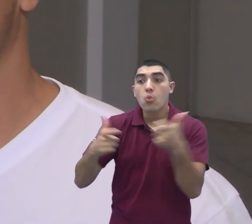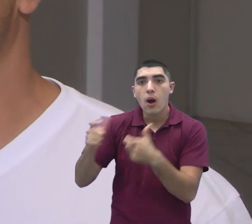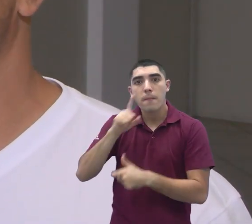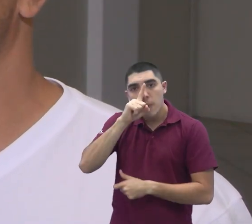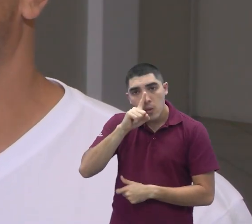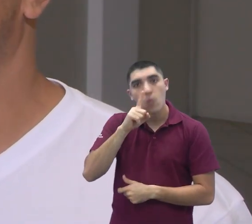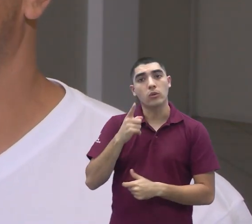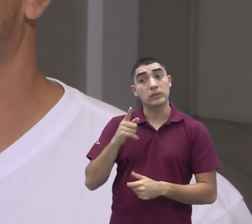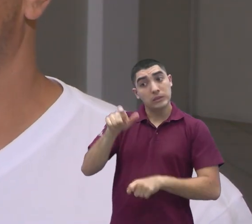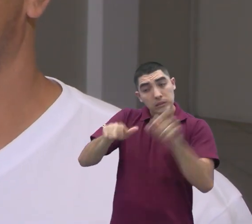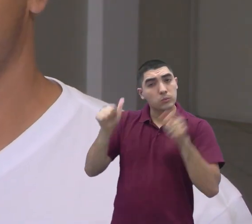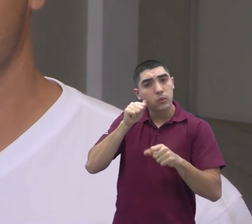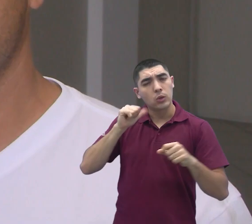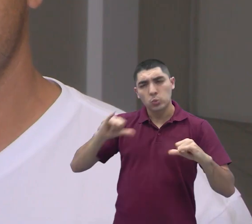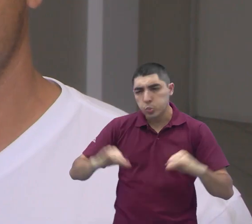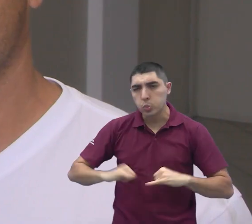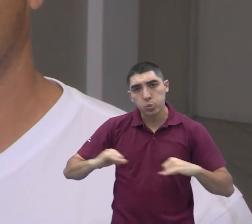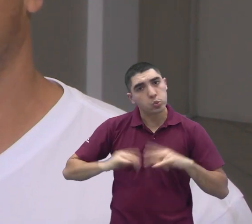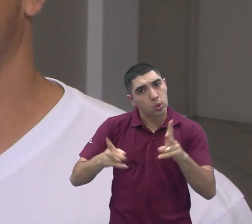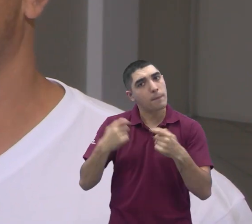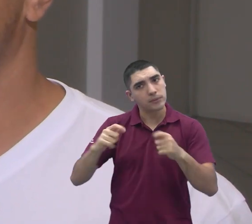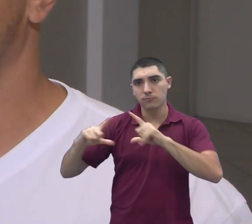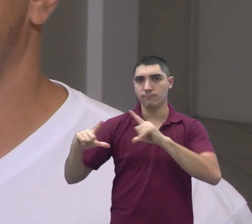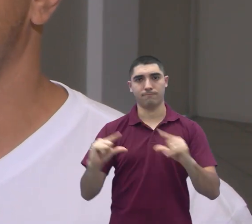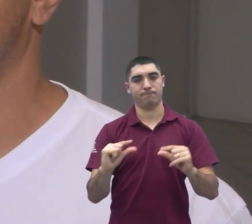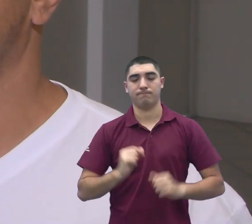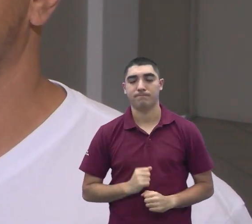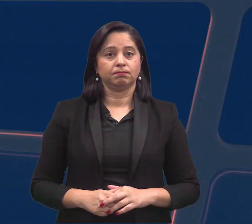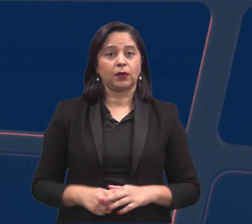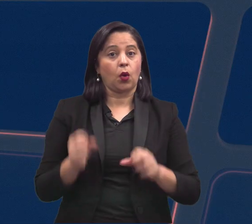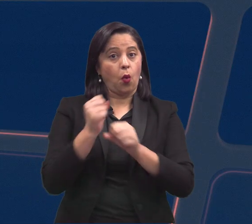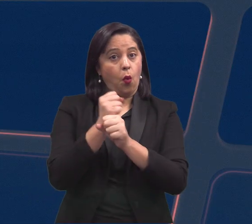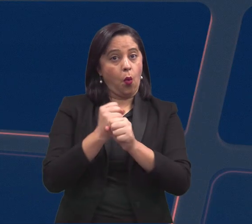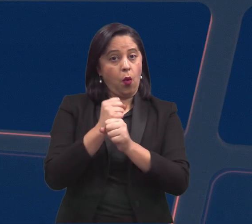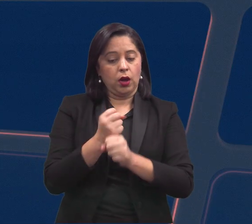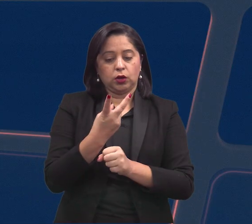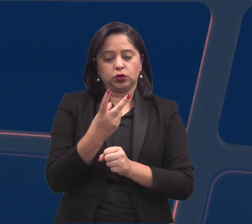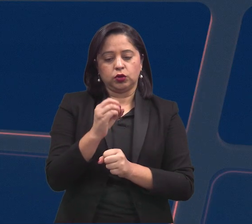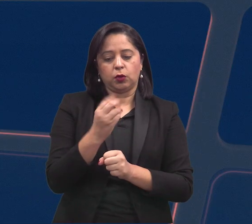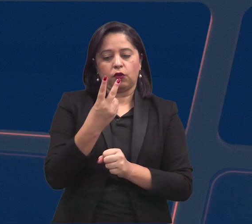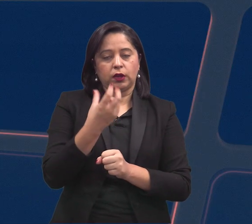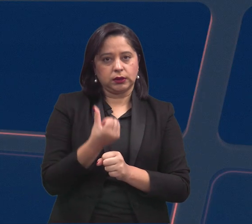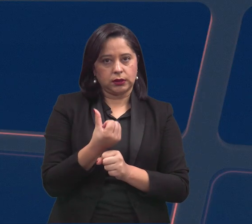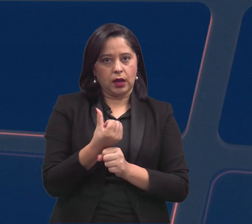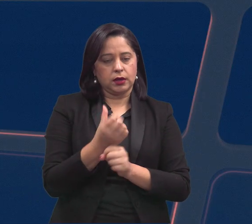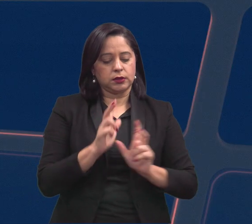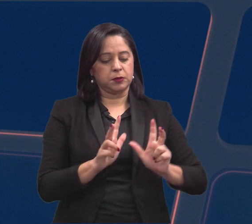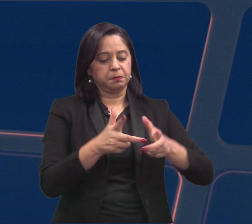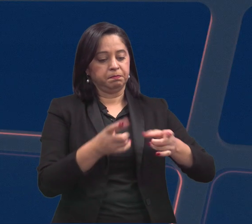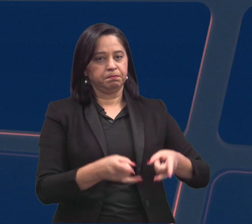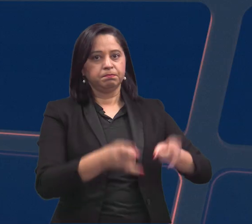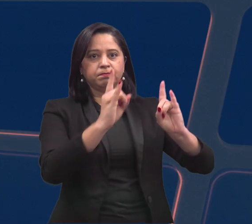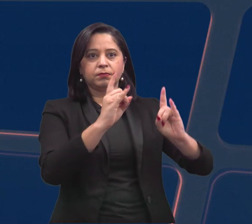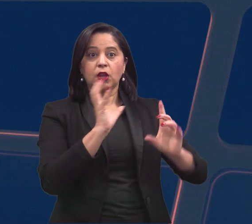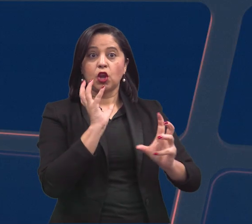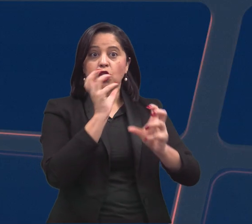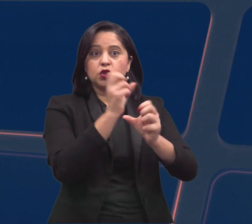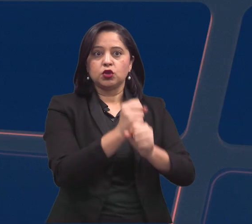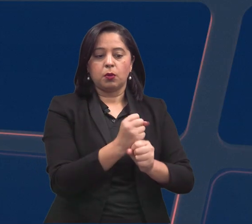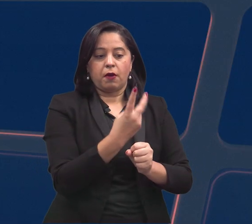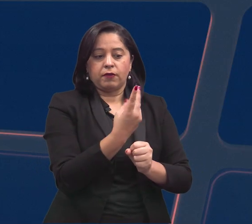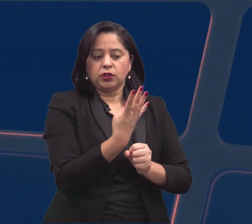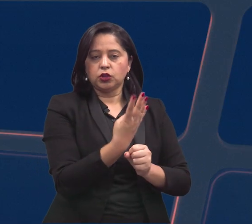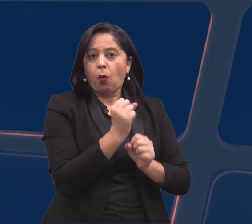essas pessoas que sofrem no nosso município aí com a violência doméstica. E neste ano, o atual prédio da Câmara Municipal